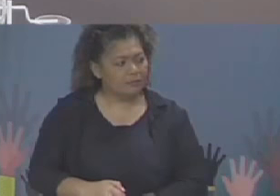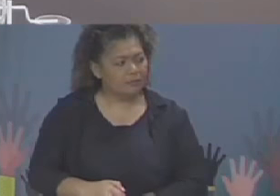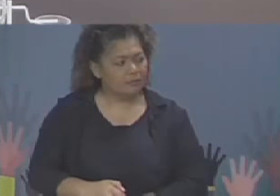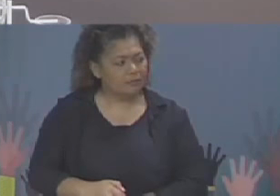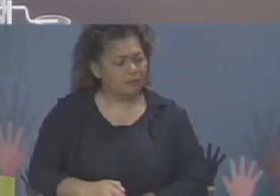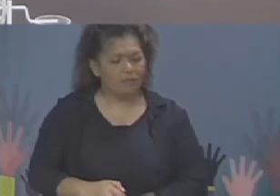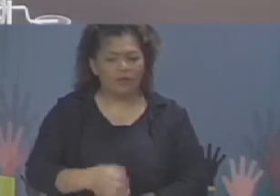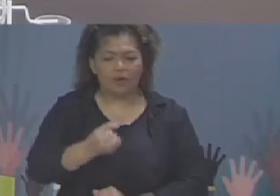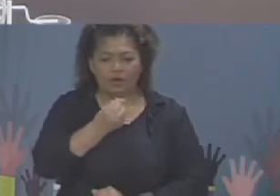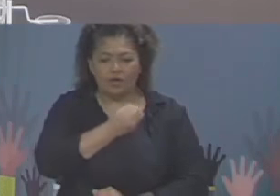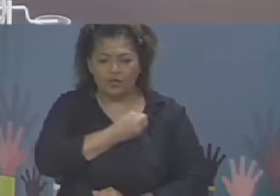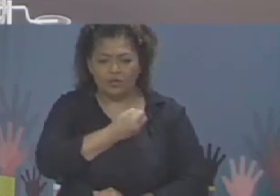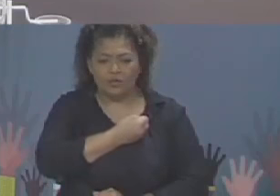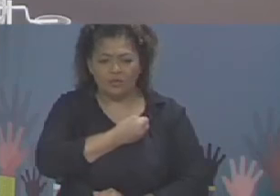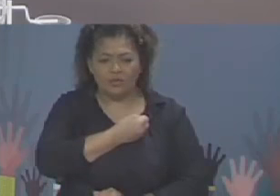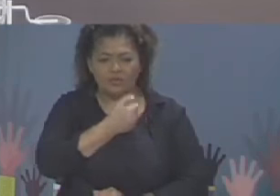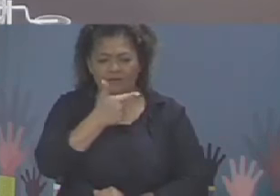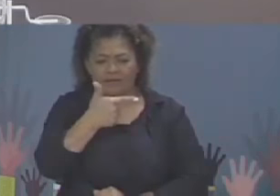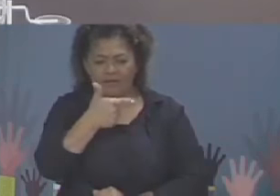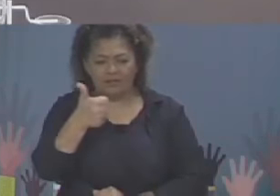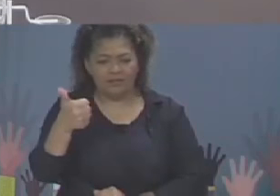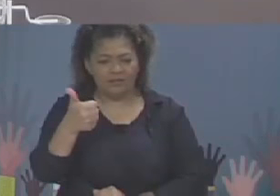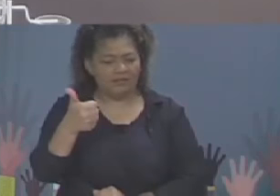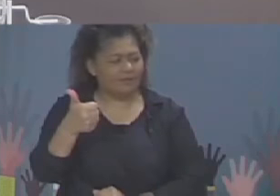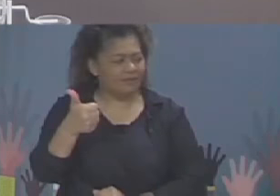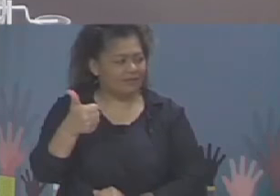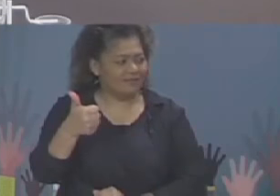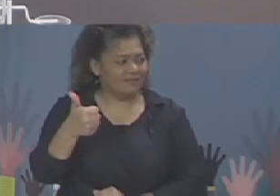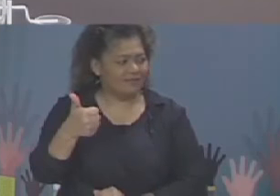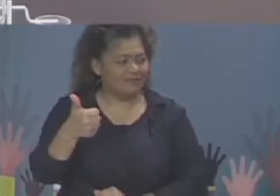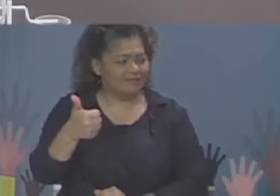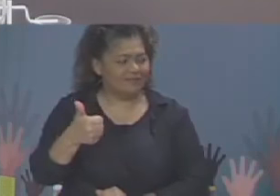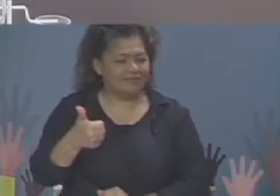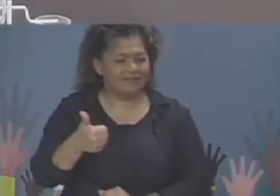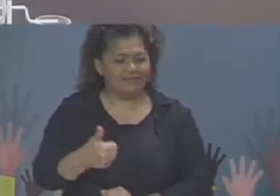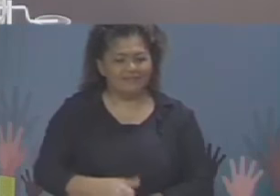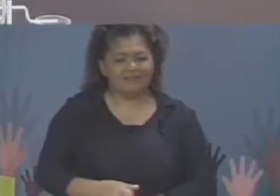Saiu o número 21, eu vou colocar novamente tá bom, dentro assim. Do globo.